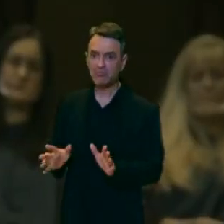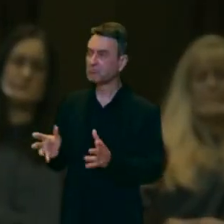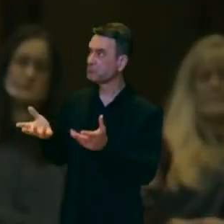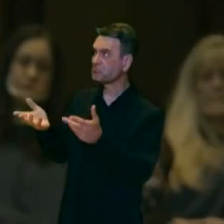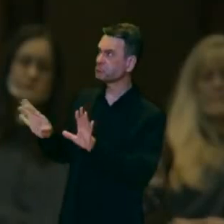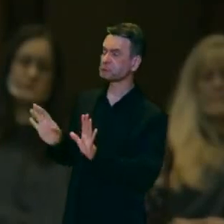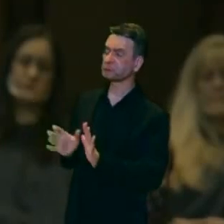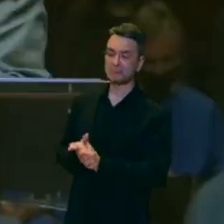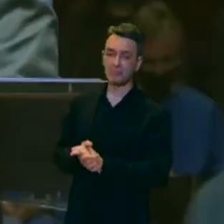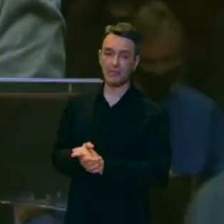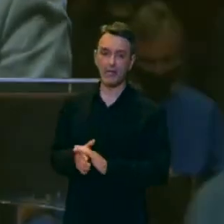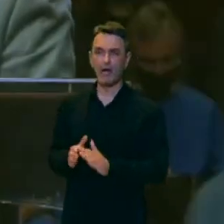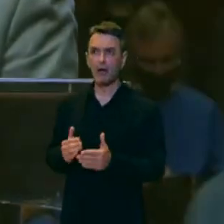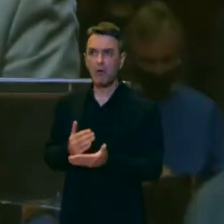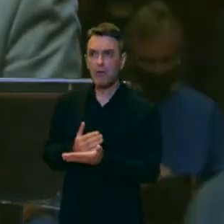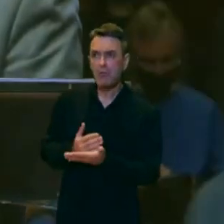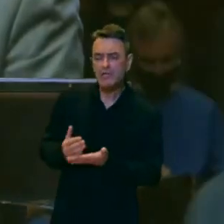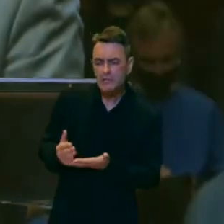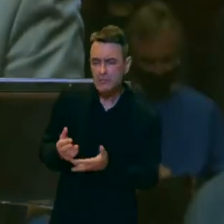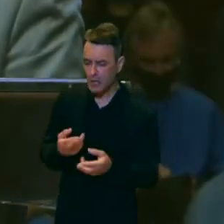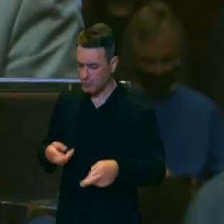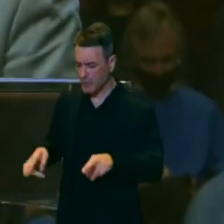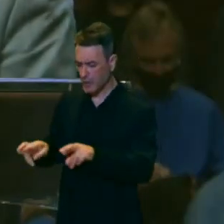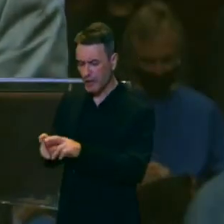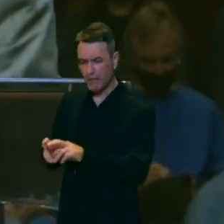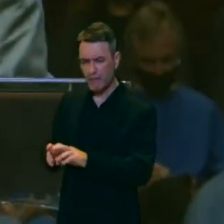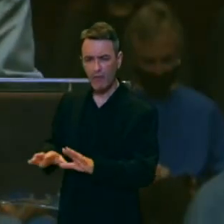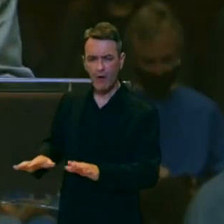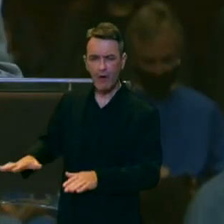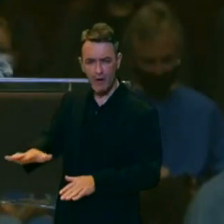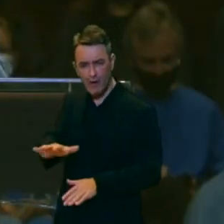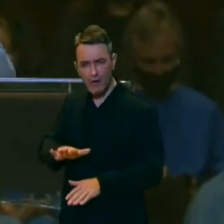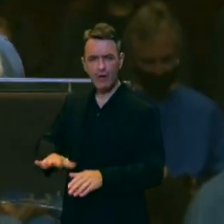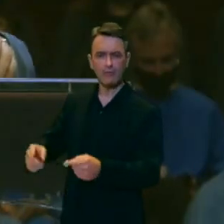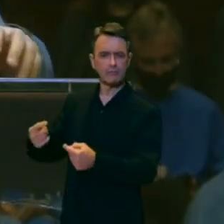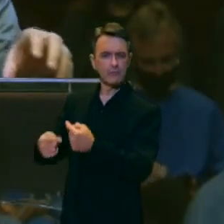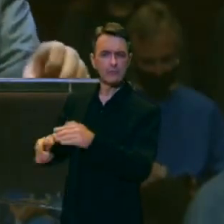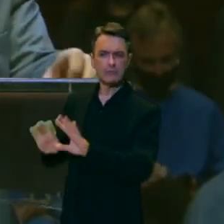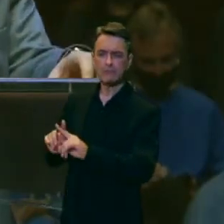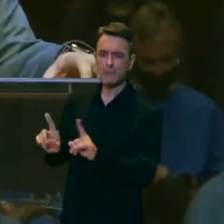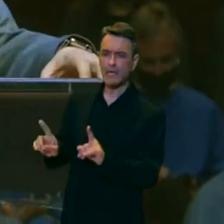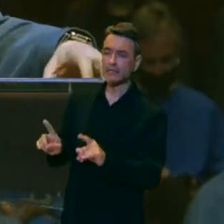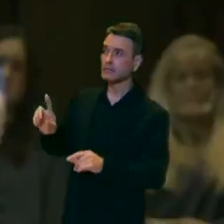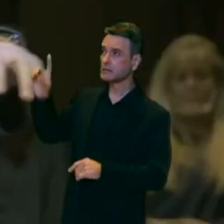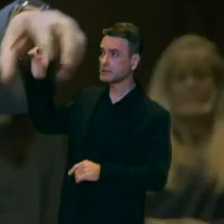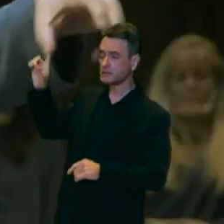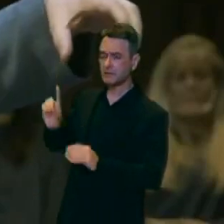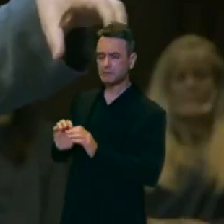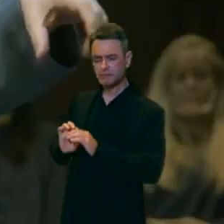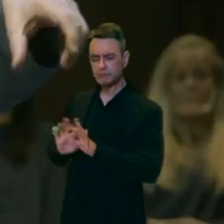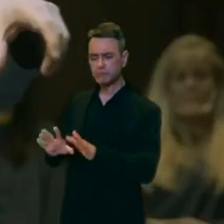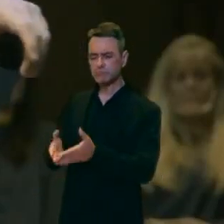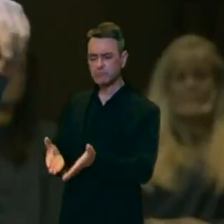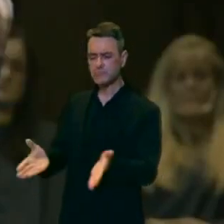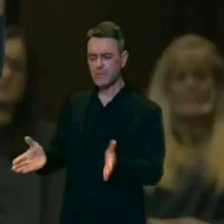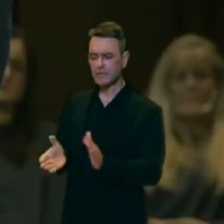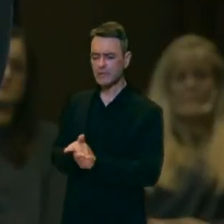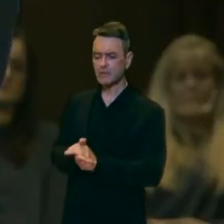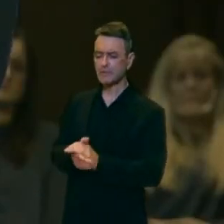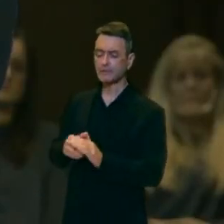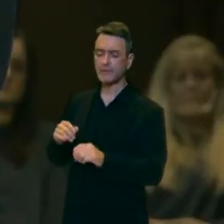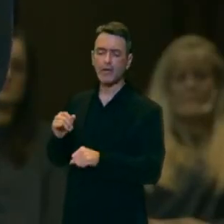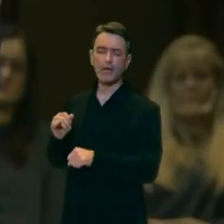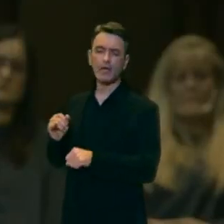isso, começaram uma reforma, mas assim que Deus permitiu que o cerco de Jerusalém